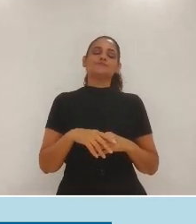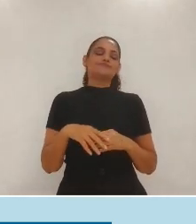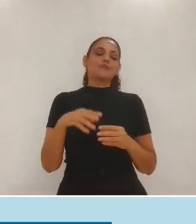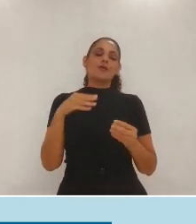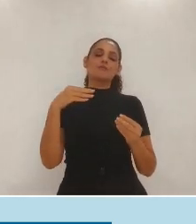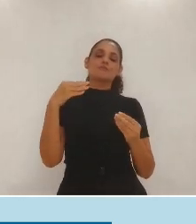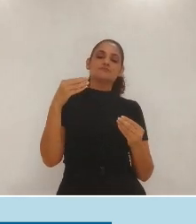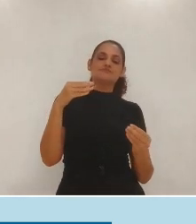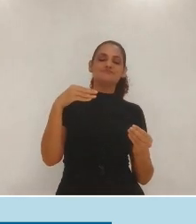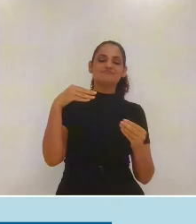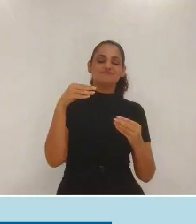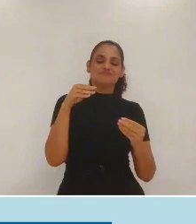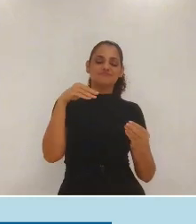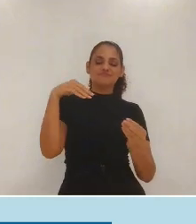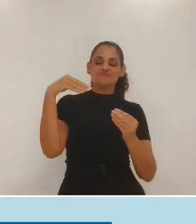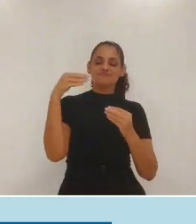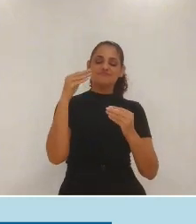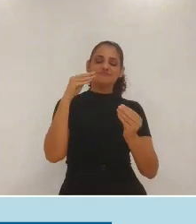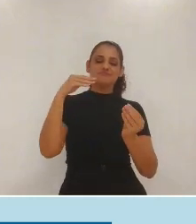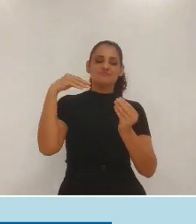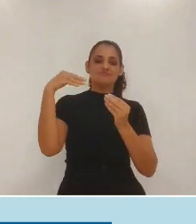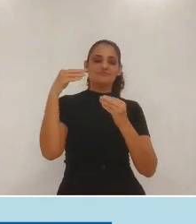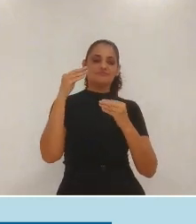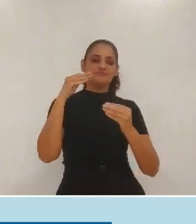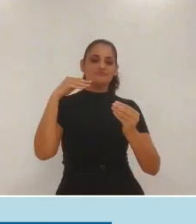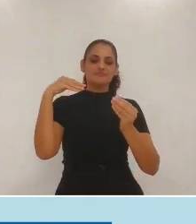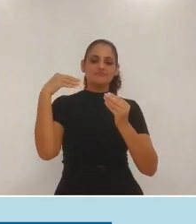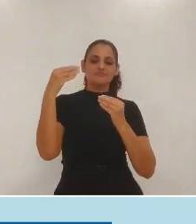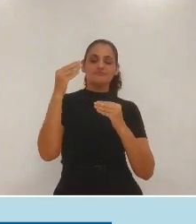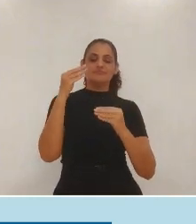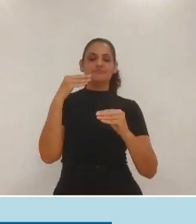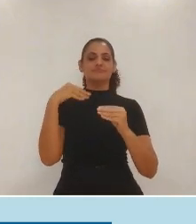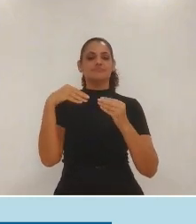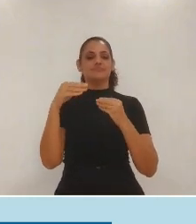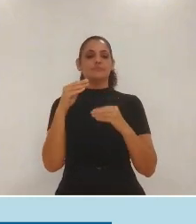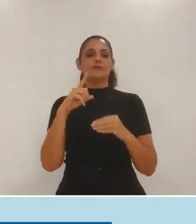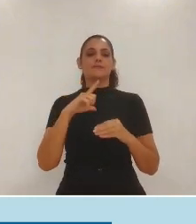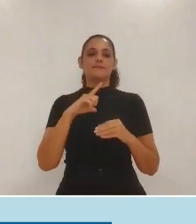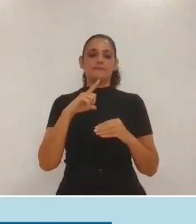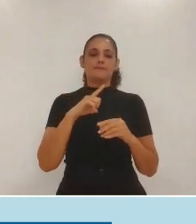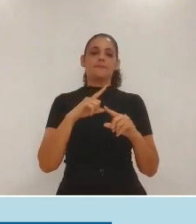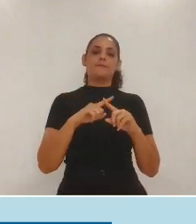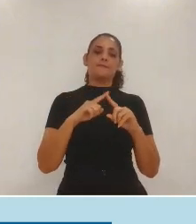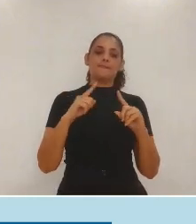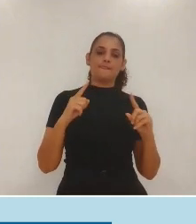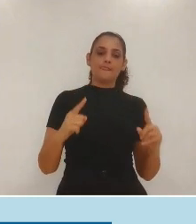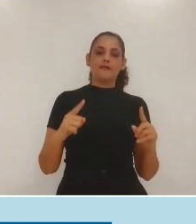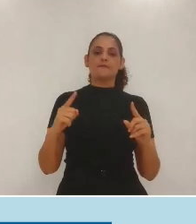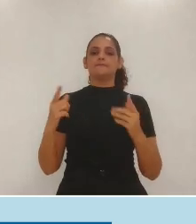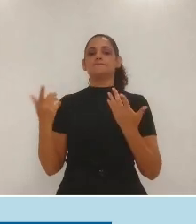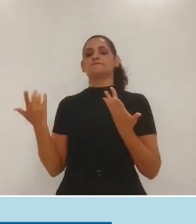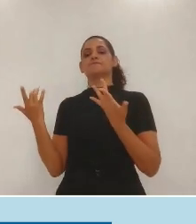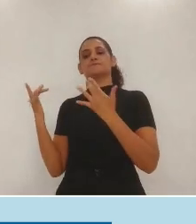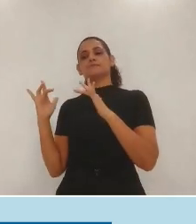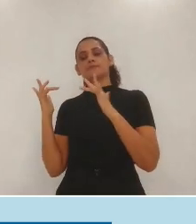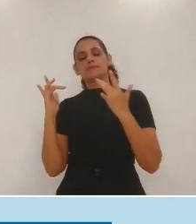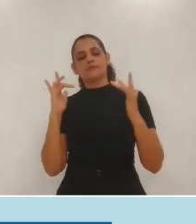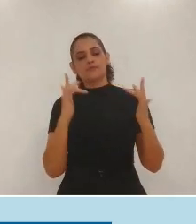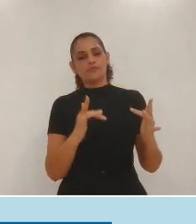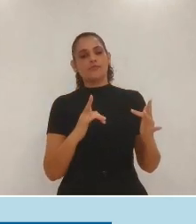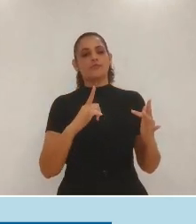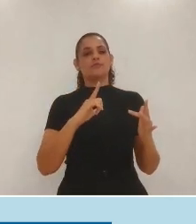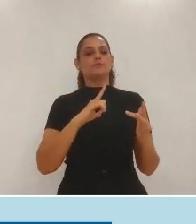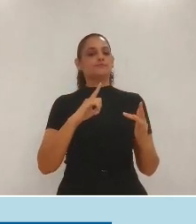ela é flexível. Mas existe o sedianos clássico, o que vão afetar a parte